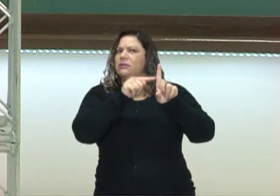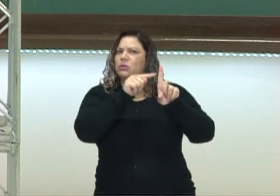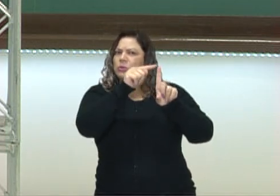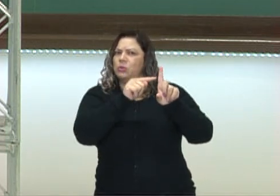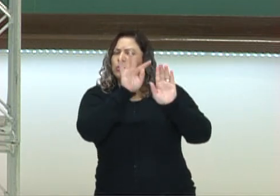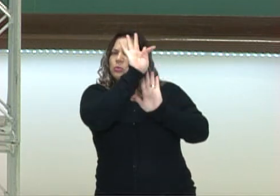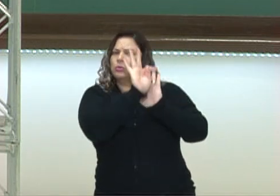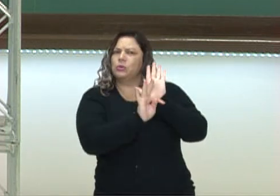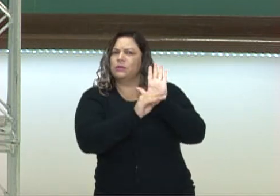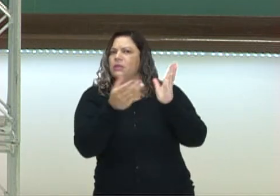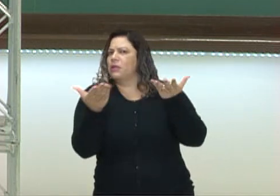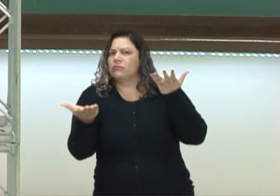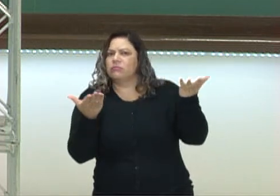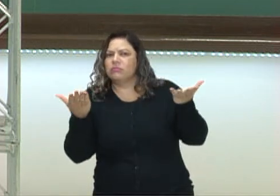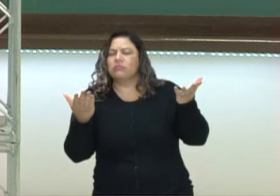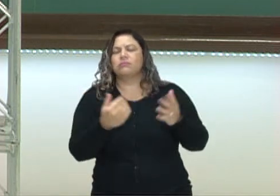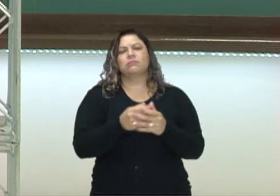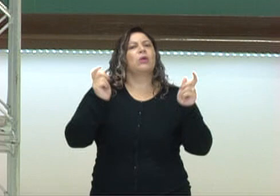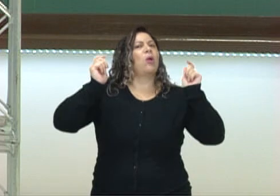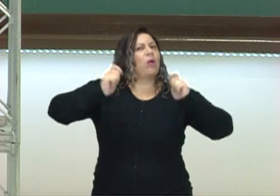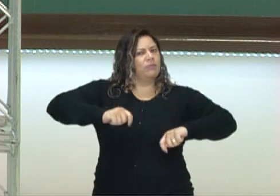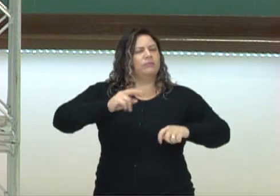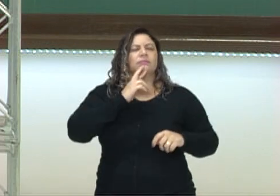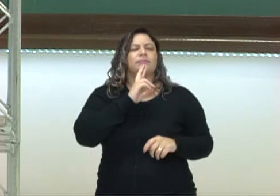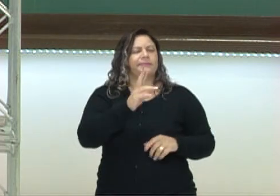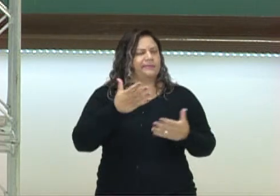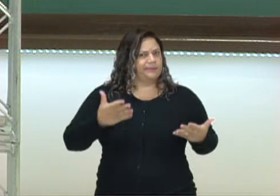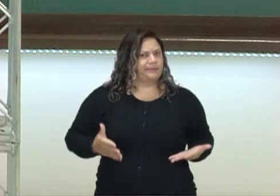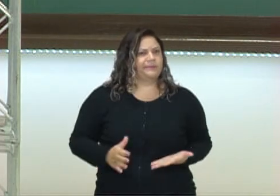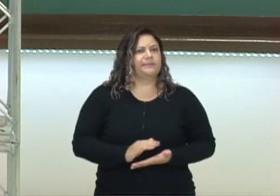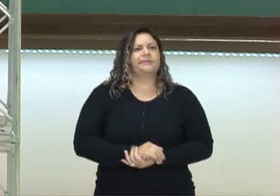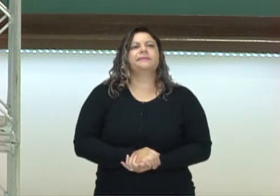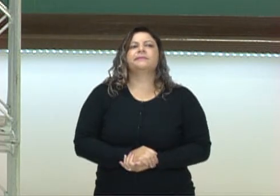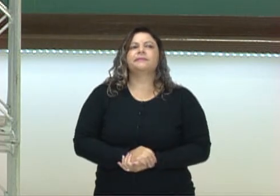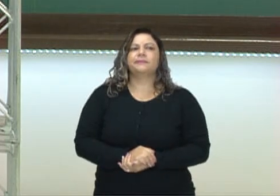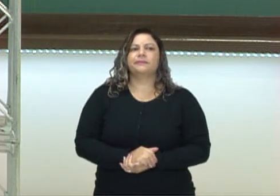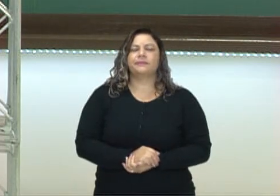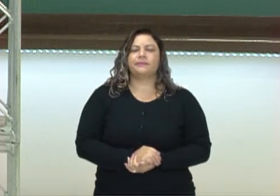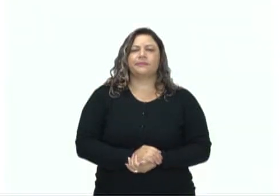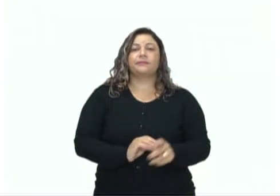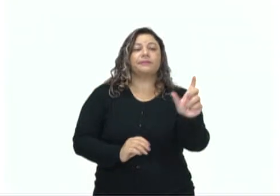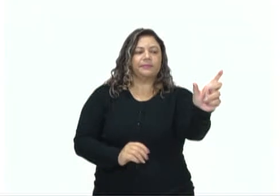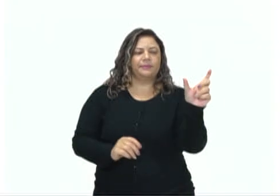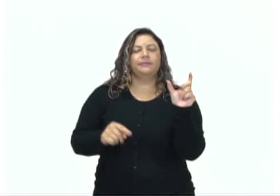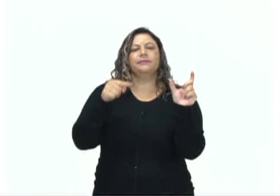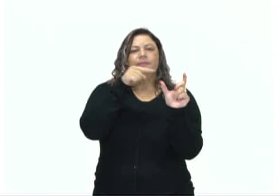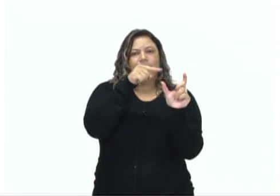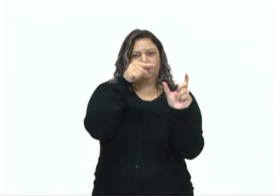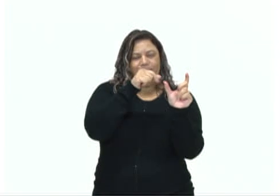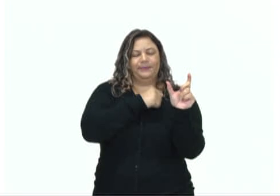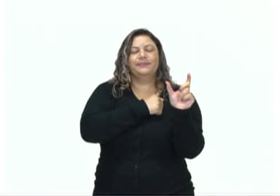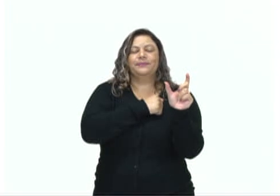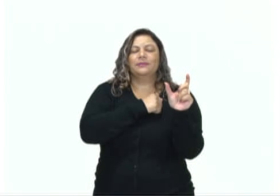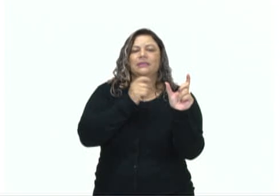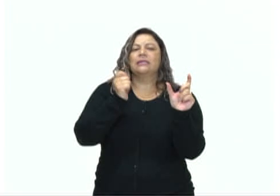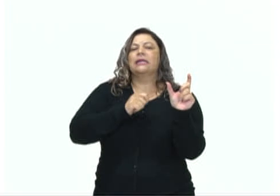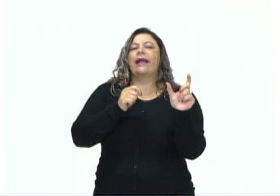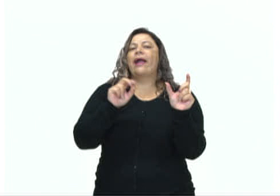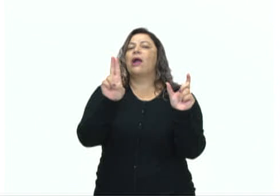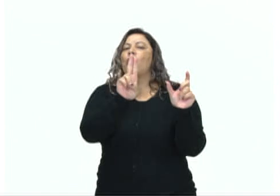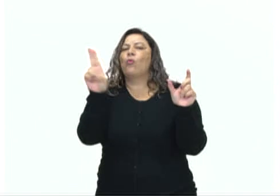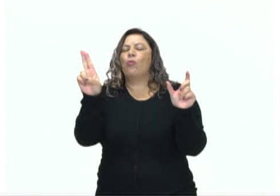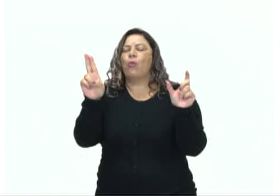uma parábola? Vejamos a possibilidade de resposta. A palavra parábola nomeia